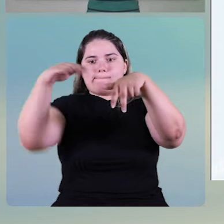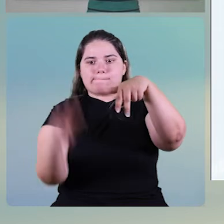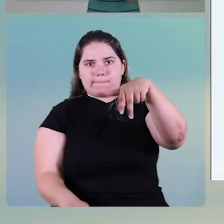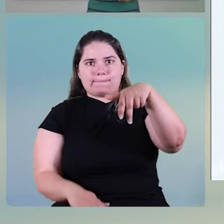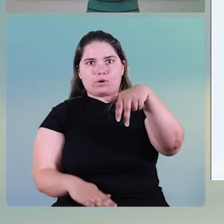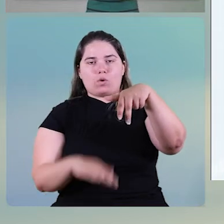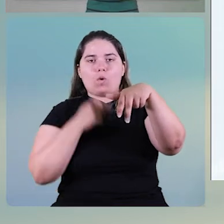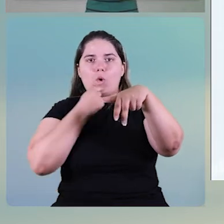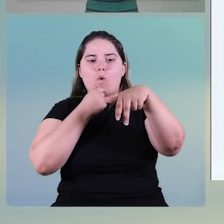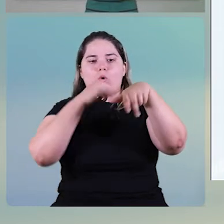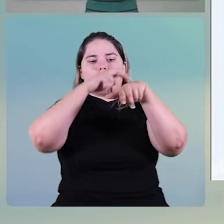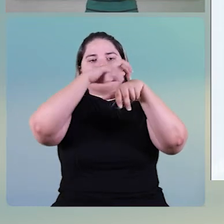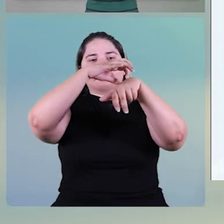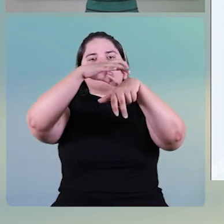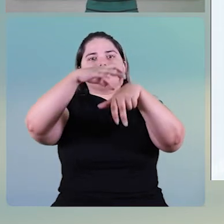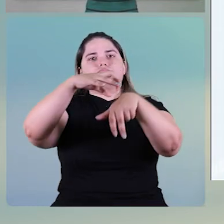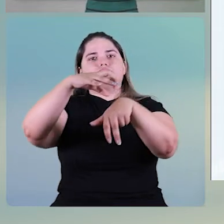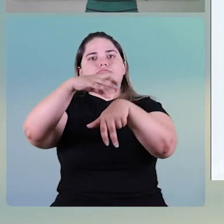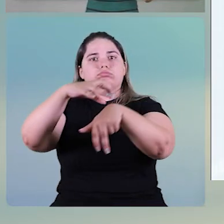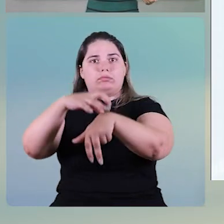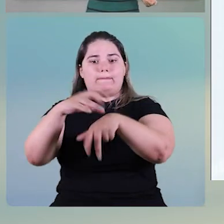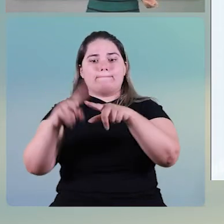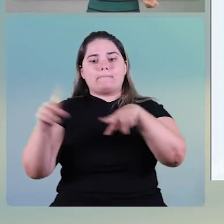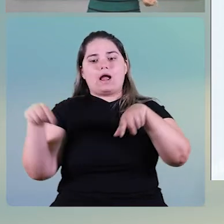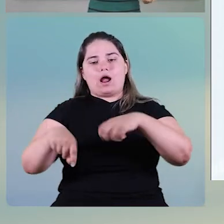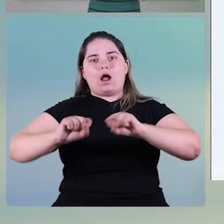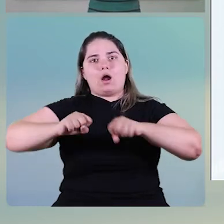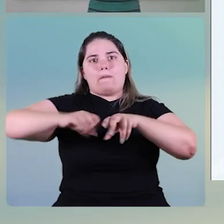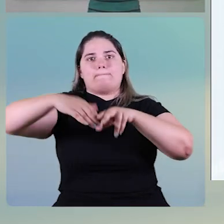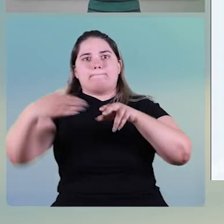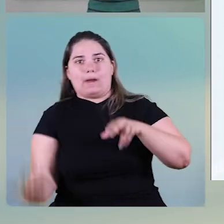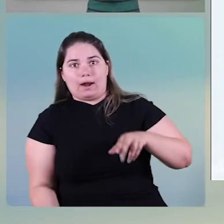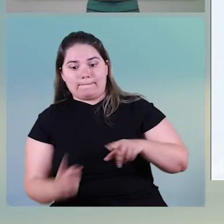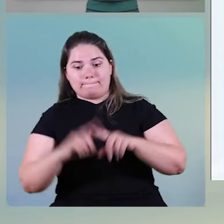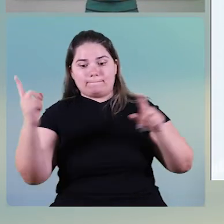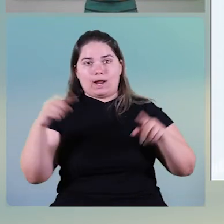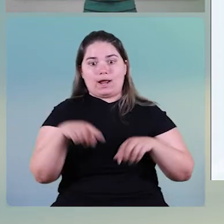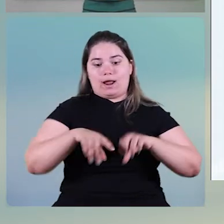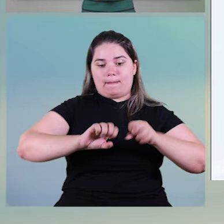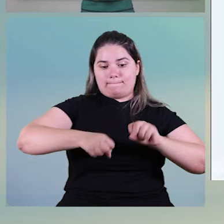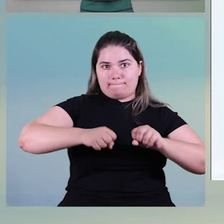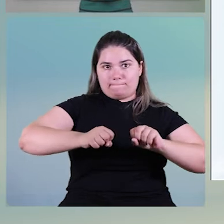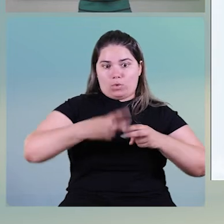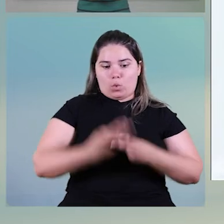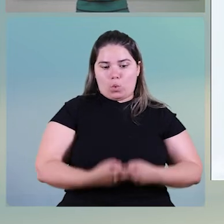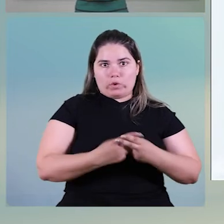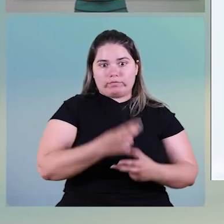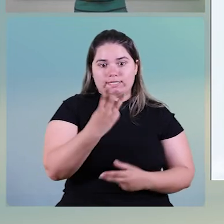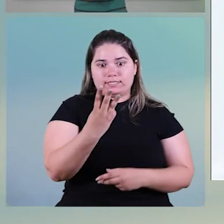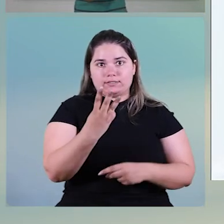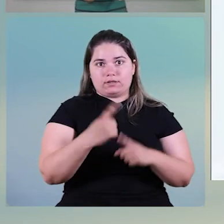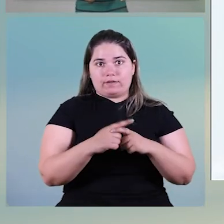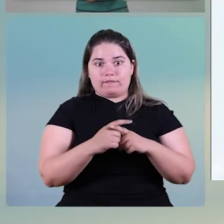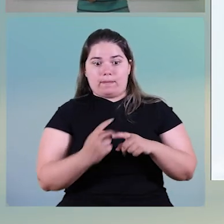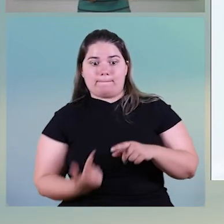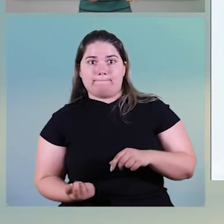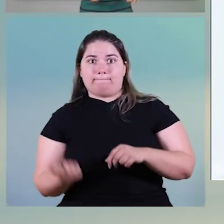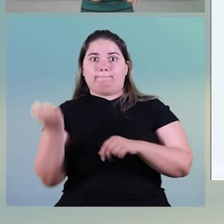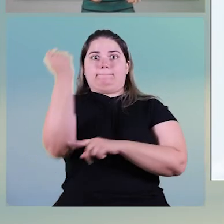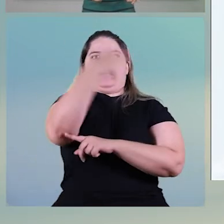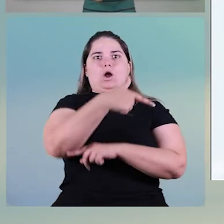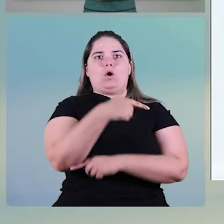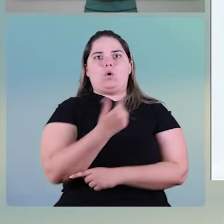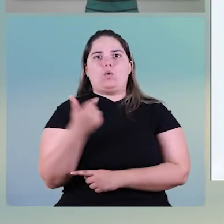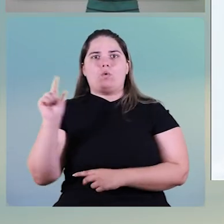horizontal e caírem no precipício. Só que uma moto tem uma massa 3 vezes maior do que a outra. Por que elas vão cair no mesmo